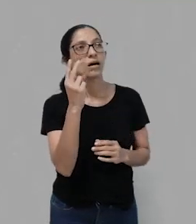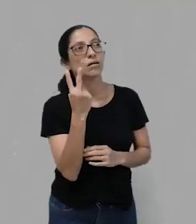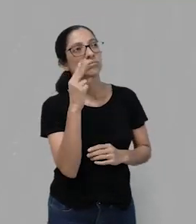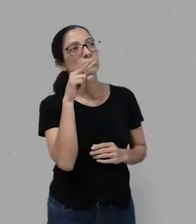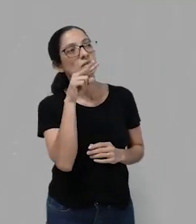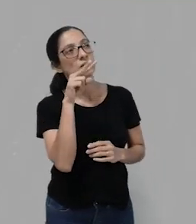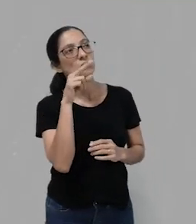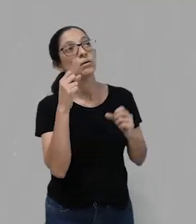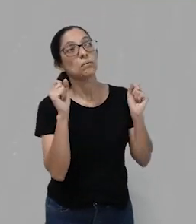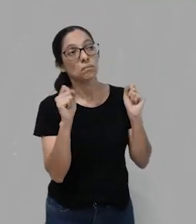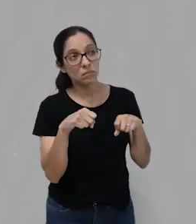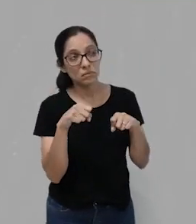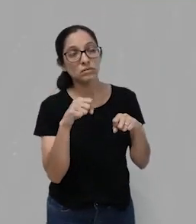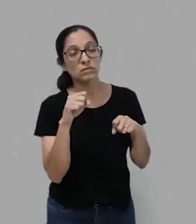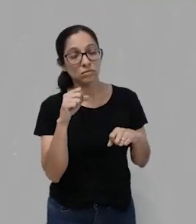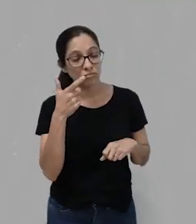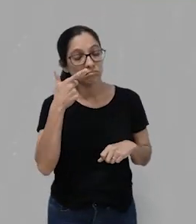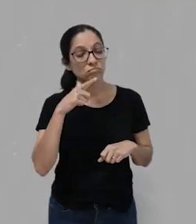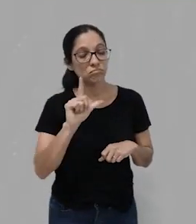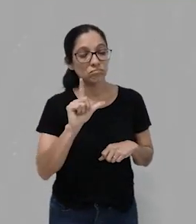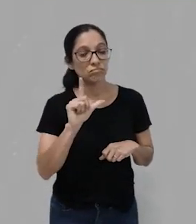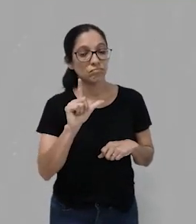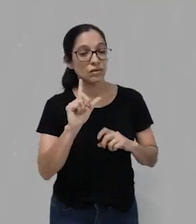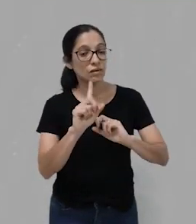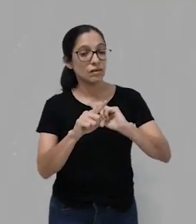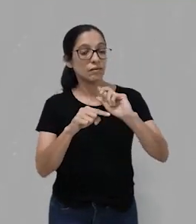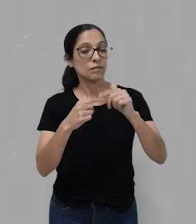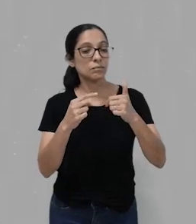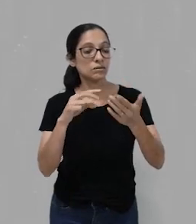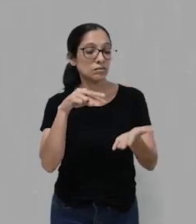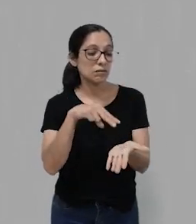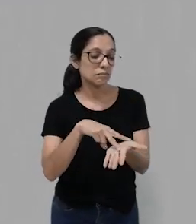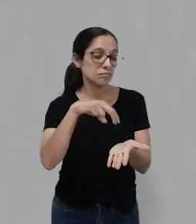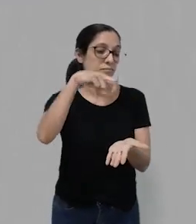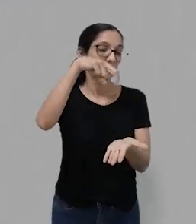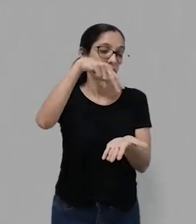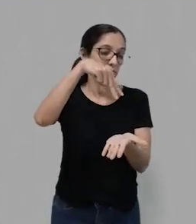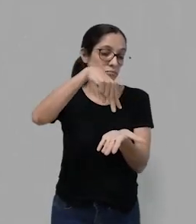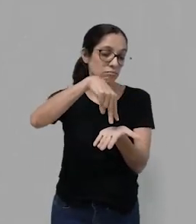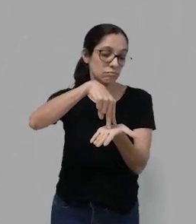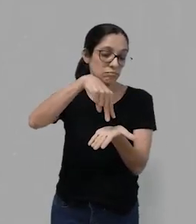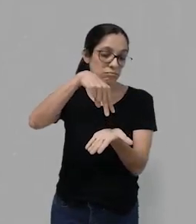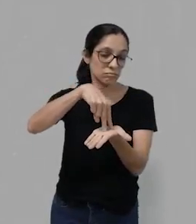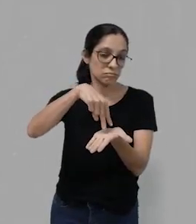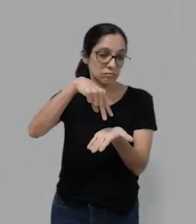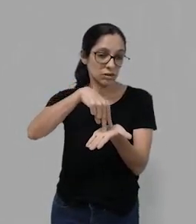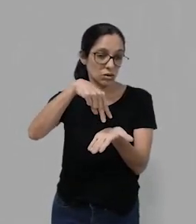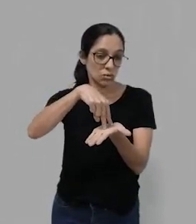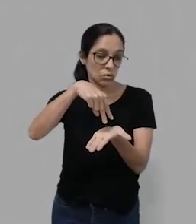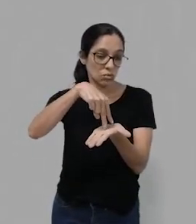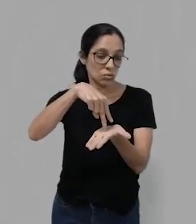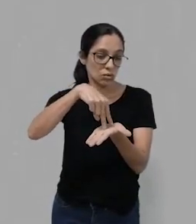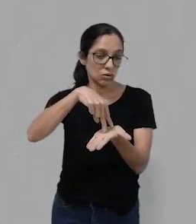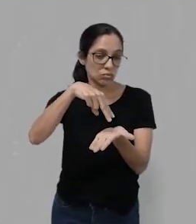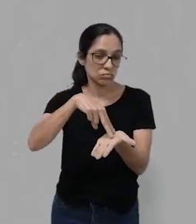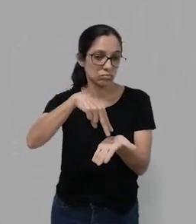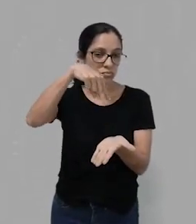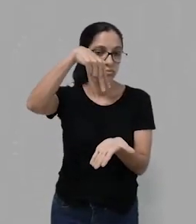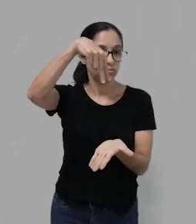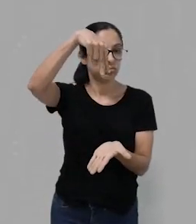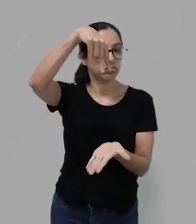dele, aonde ele pode alcançar. Depois ele vai realizar um salto com os dois pés no chão, lá paradinho, ele vai realizar um